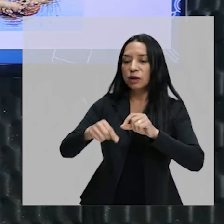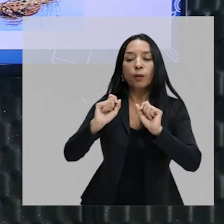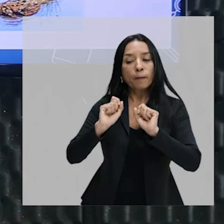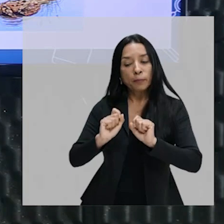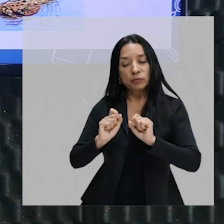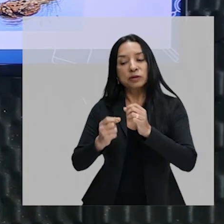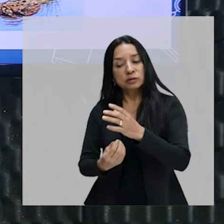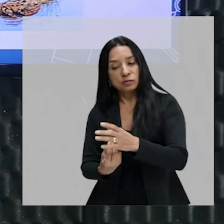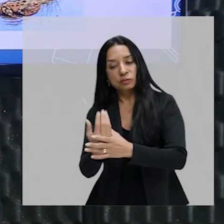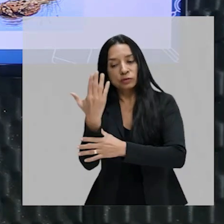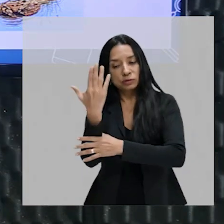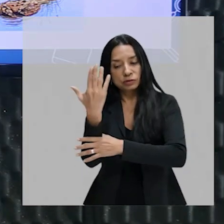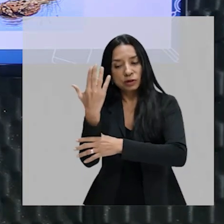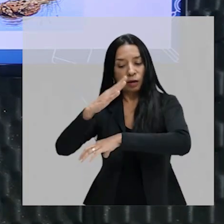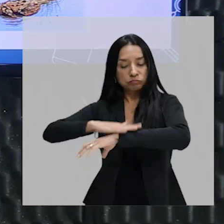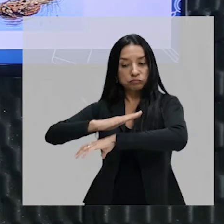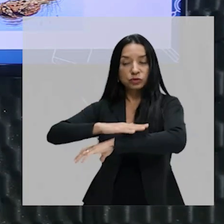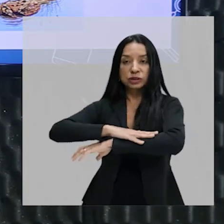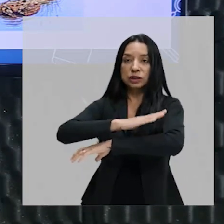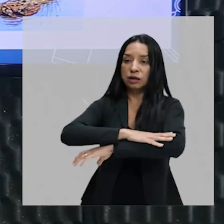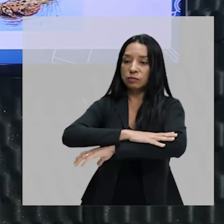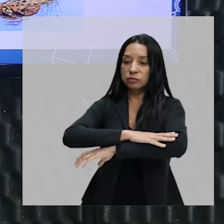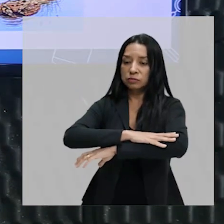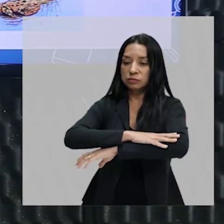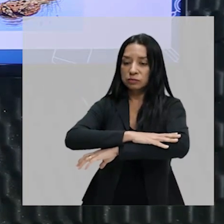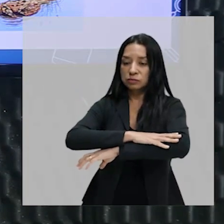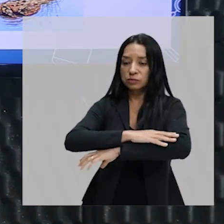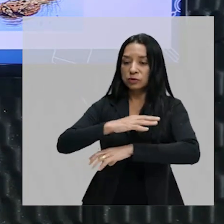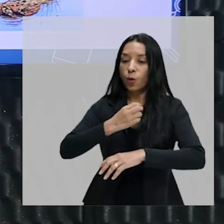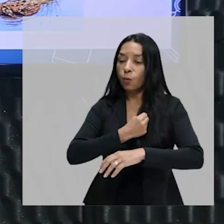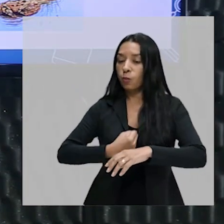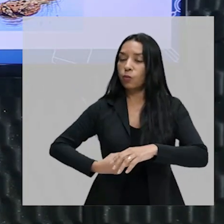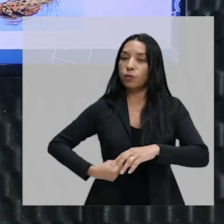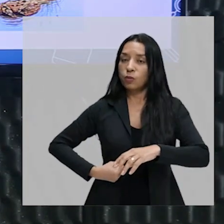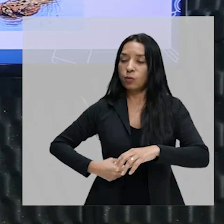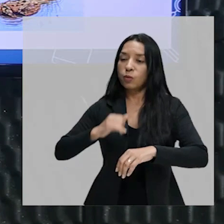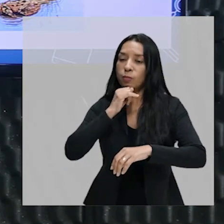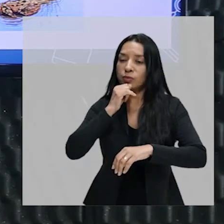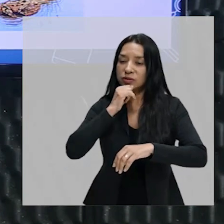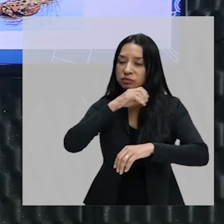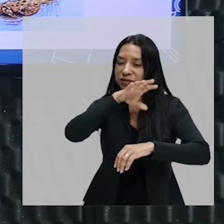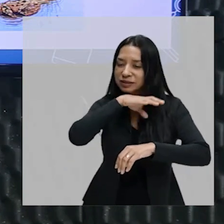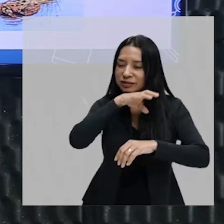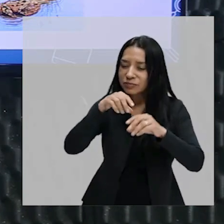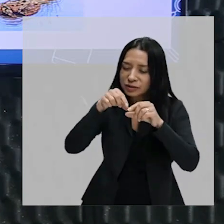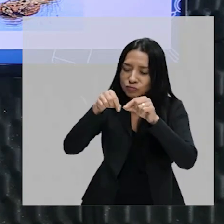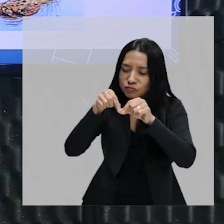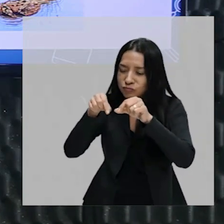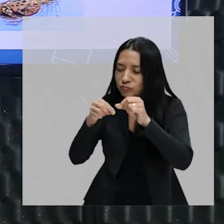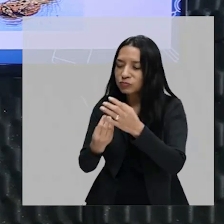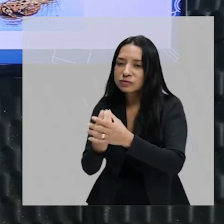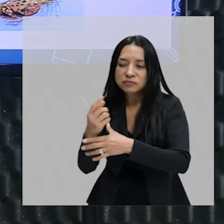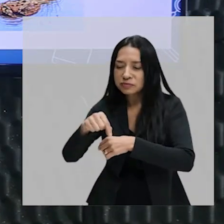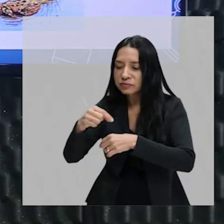anfíbios que vivem ali tá um monte de fezes poderia dar origem a cascudo animais que vivem naquele local